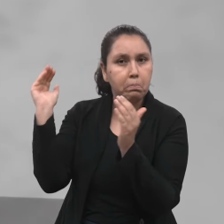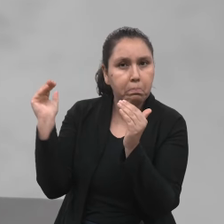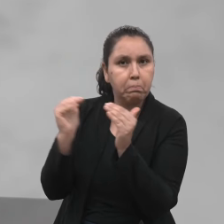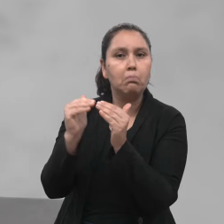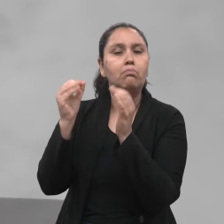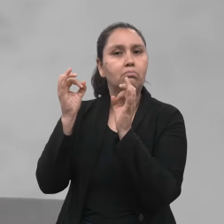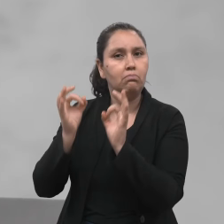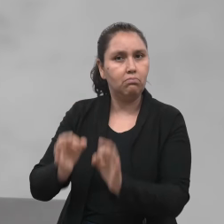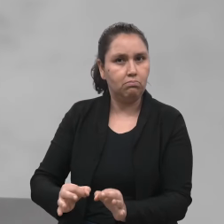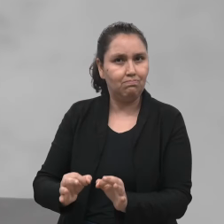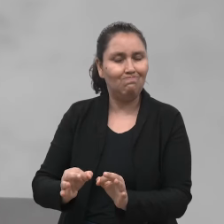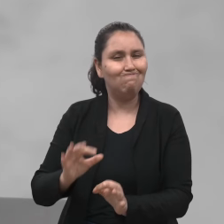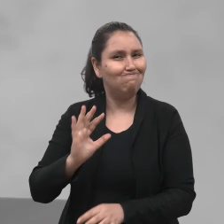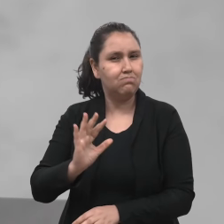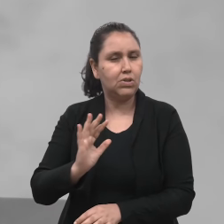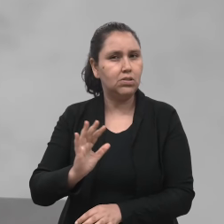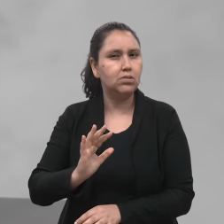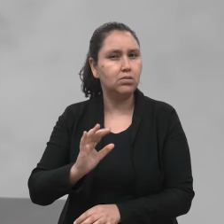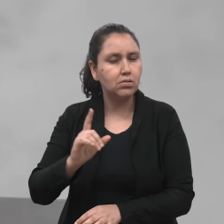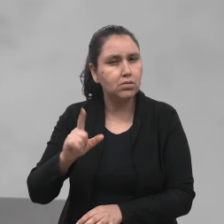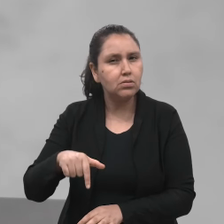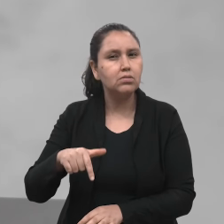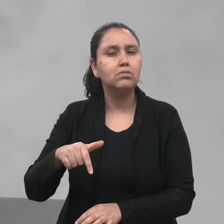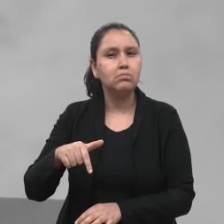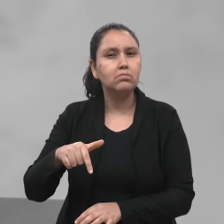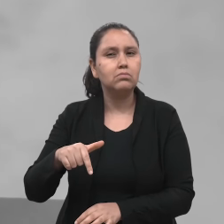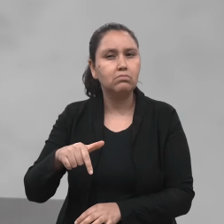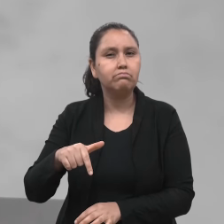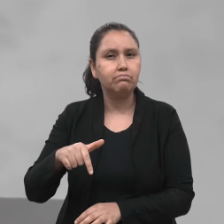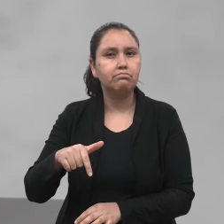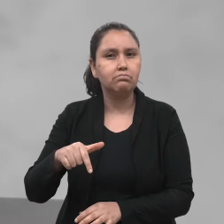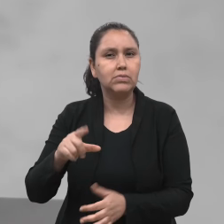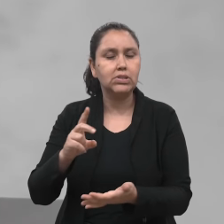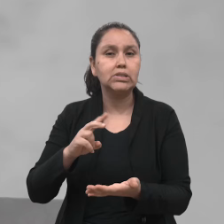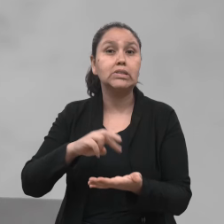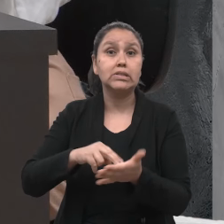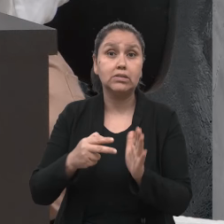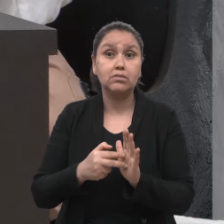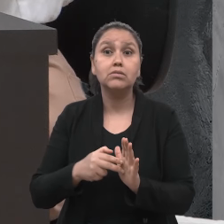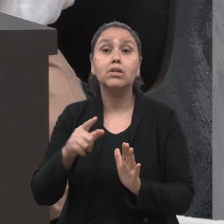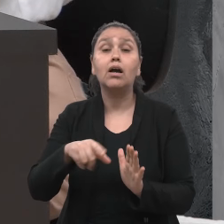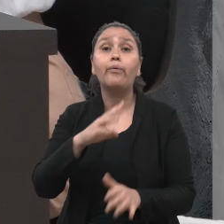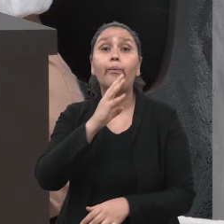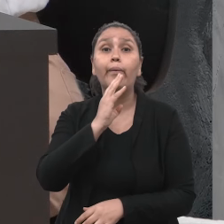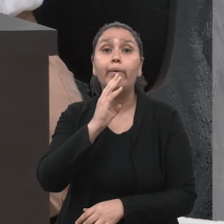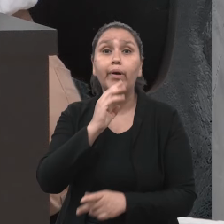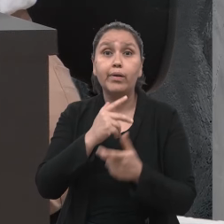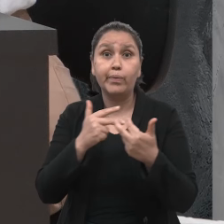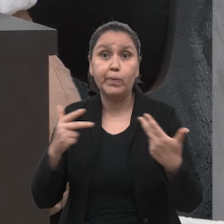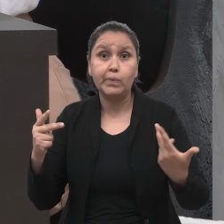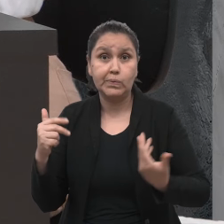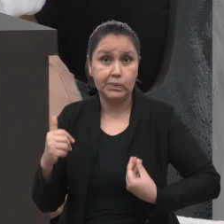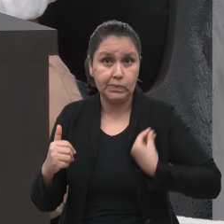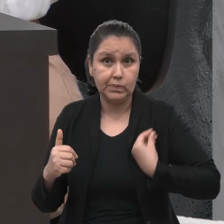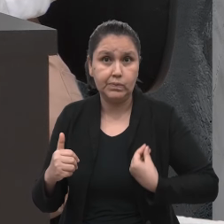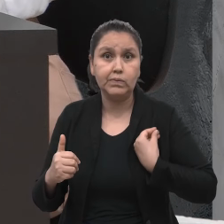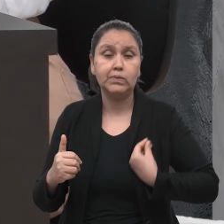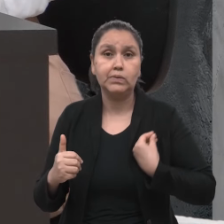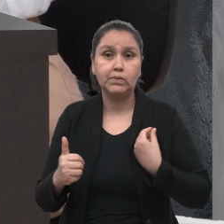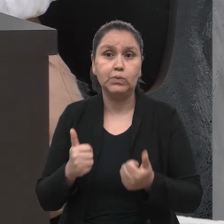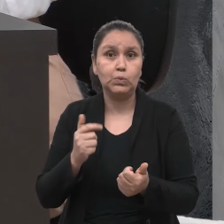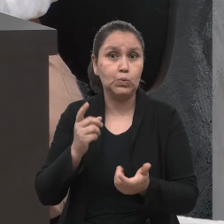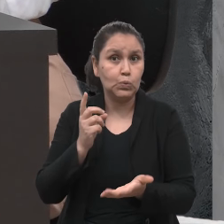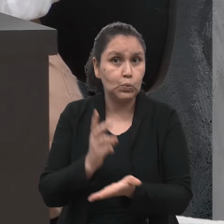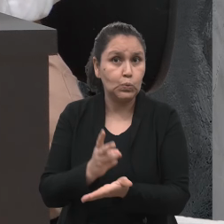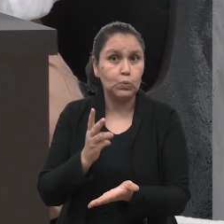não é disfuncional e que é saudável. Então, o nosso cérebro, ele repele. Então, a nossa tendência é permanecer naquilo que é próximo e familiar. Acho que o